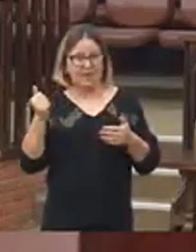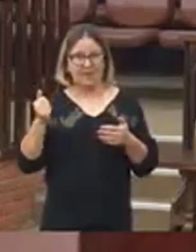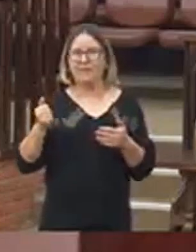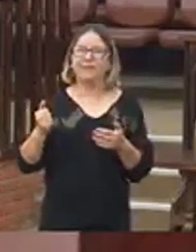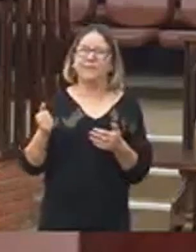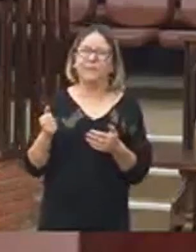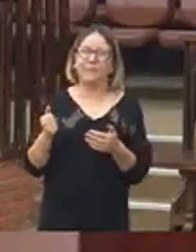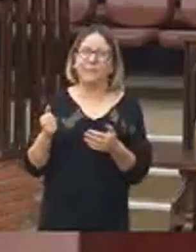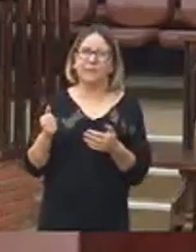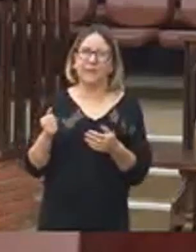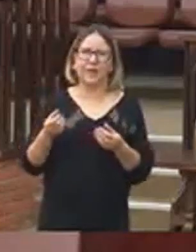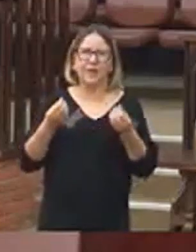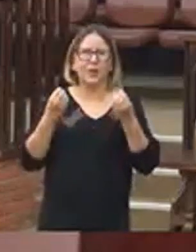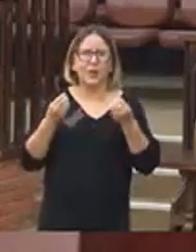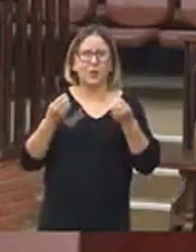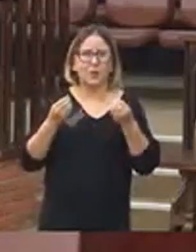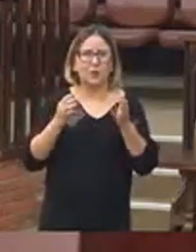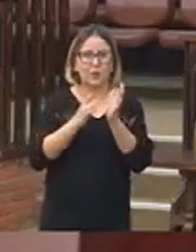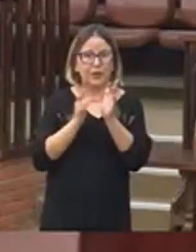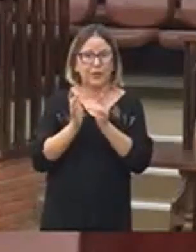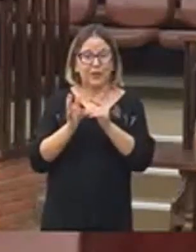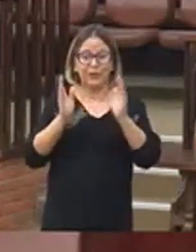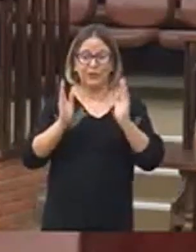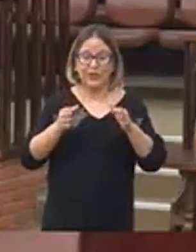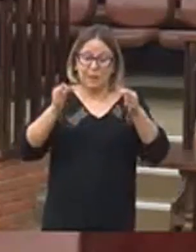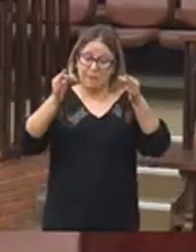é que o perfeito pode ter sido aperfeiçoado?